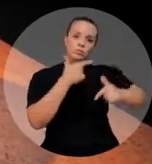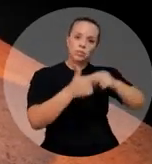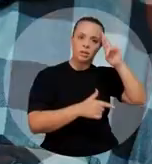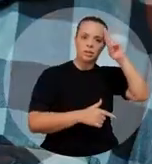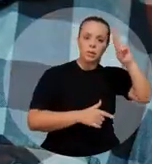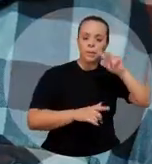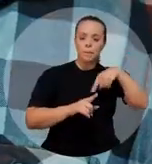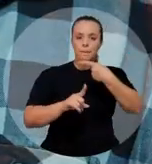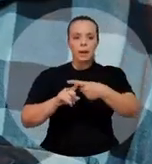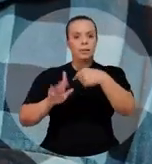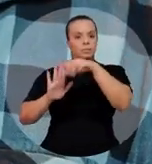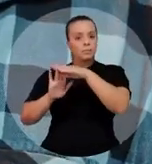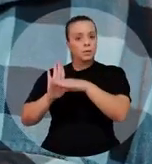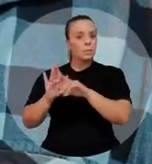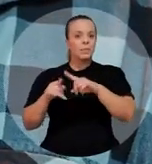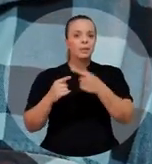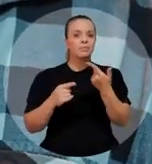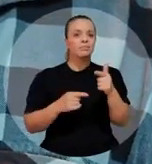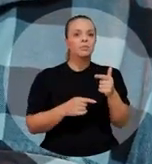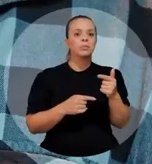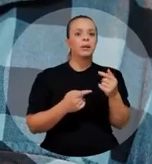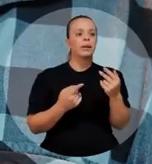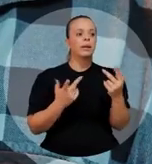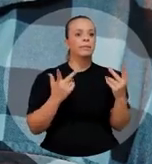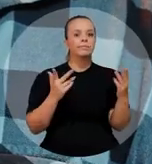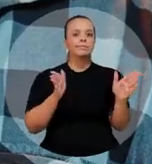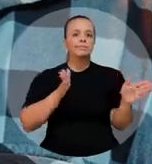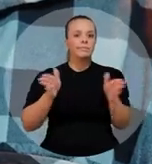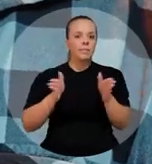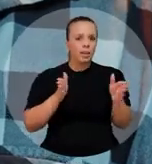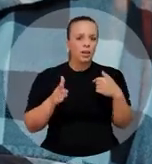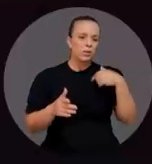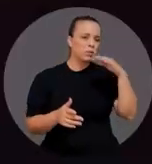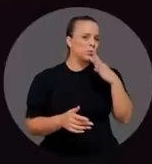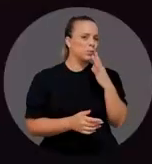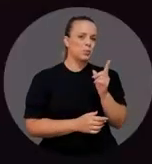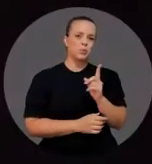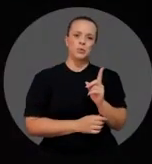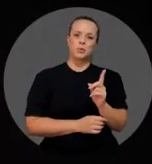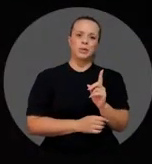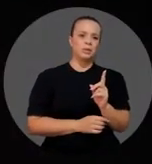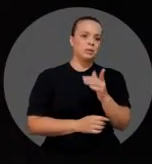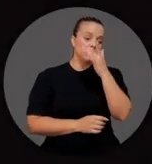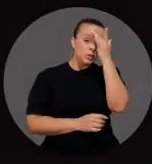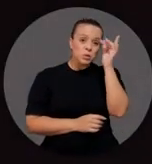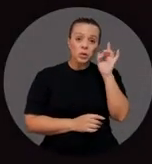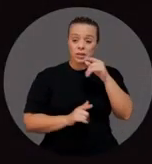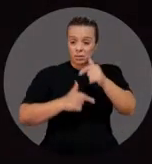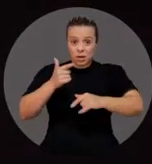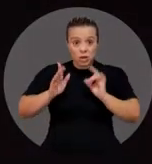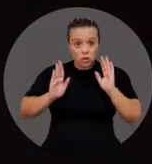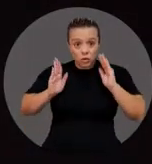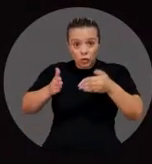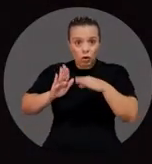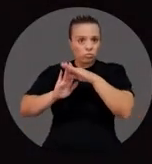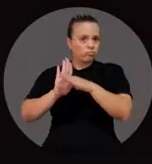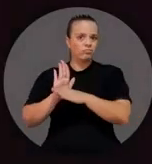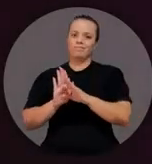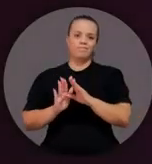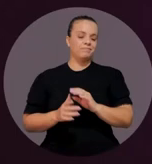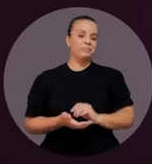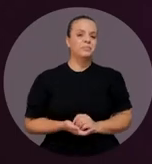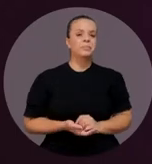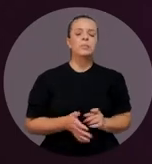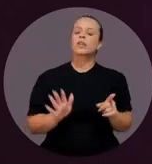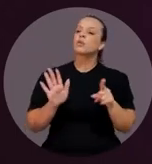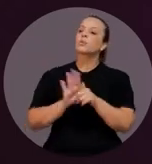fazer os dois, mas não existe essa vertente que eu conheça. Na verdade, eu acredito que eu não conheço ninguém que seja só roteirista.